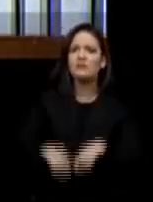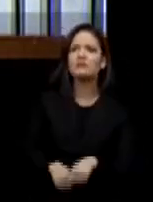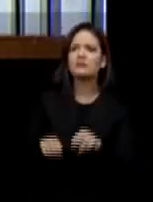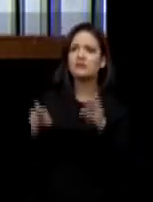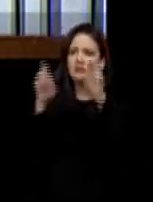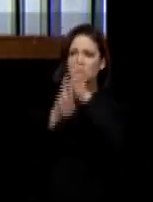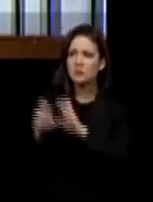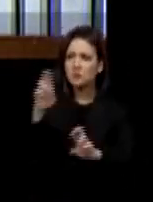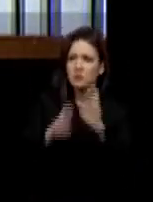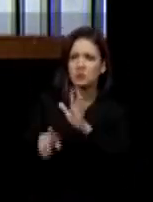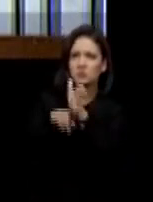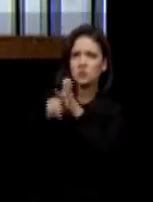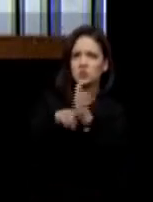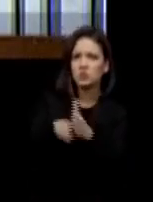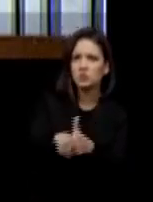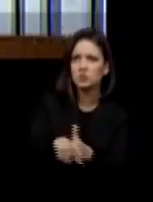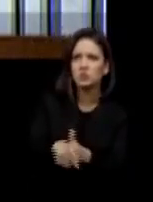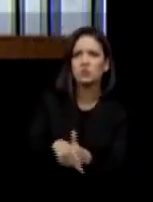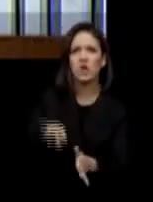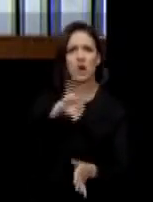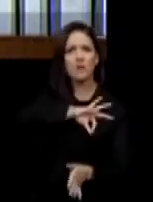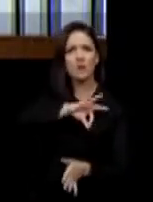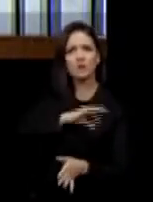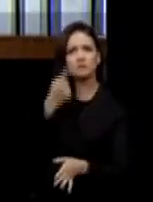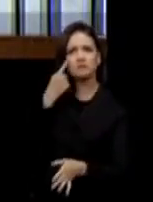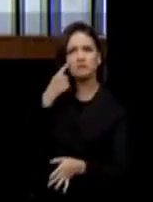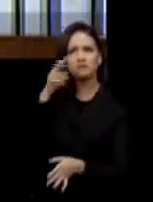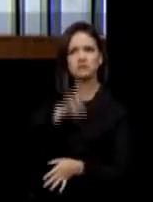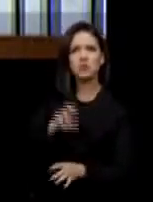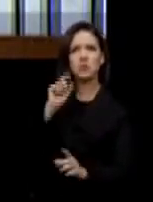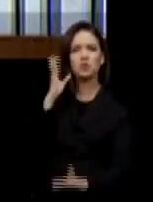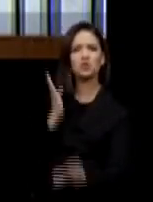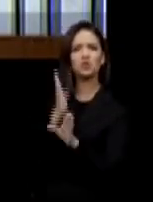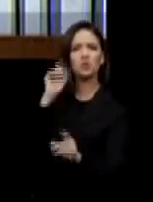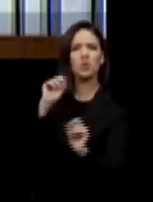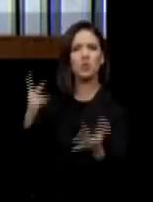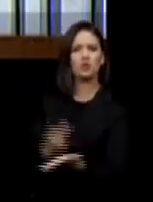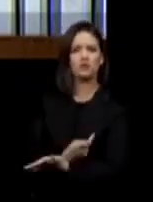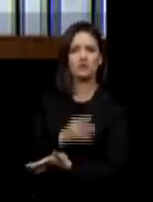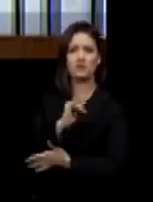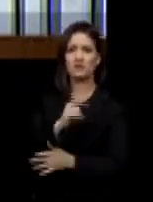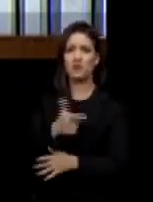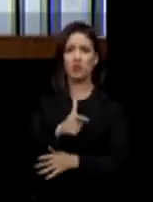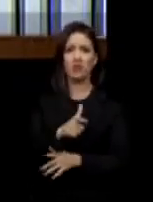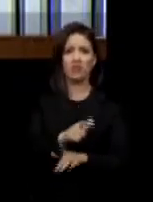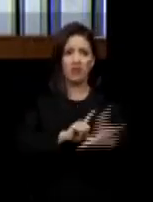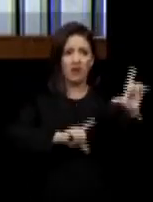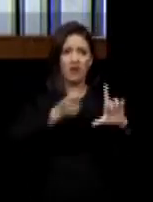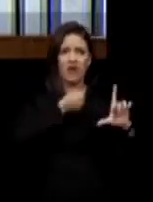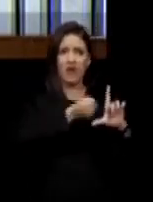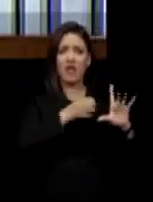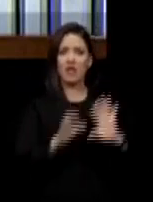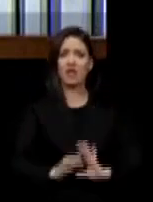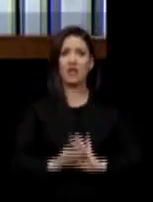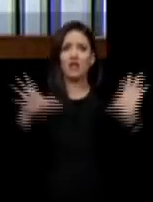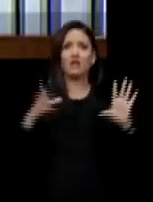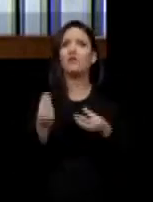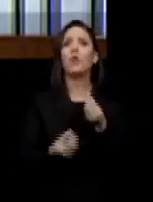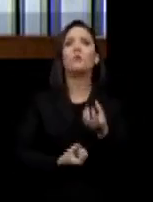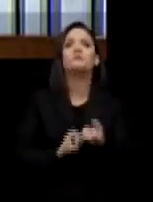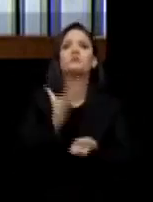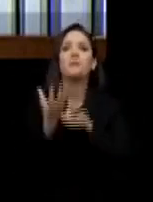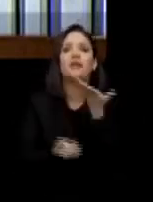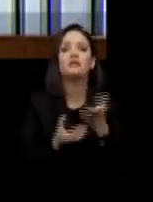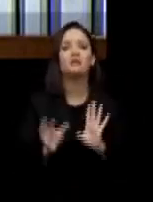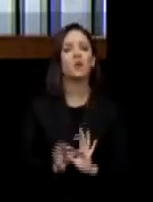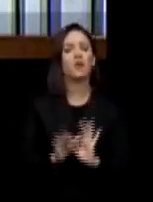apurada pelas autoridades competentes. Sem imprensa livre, não há liberdade de expressão e